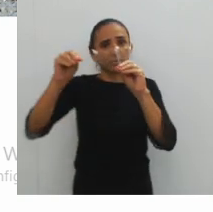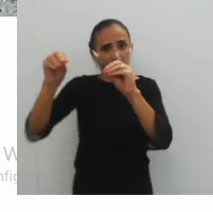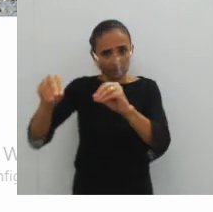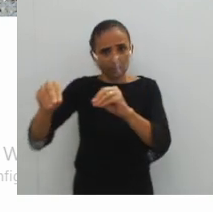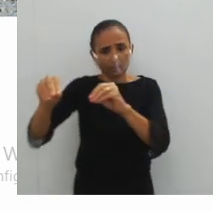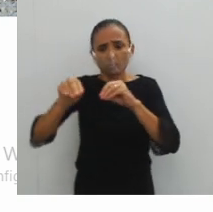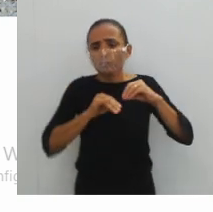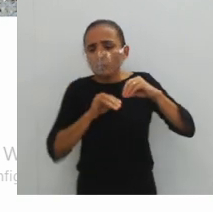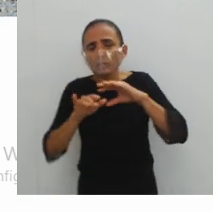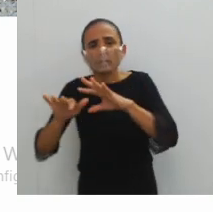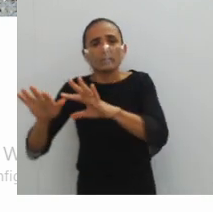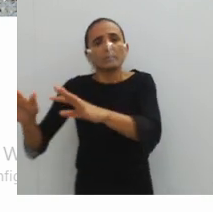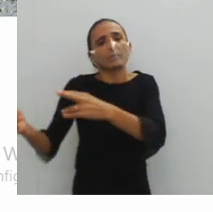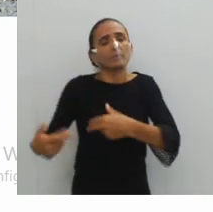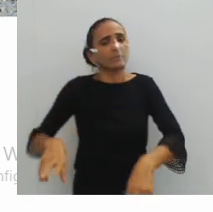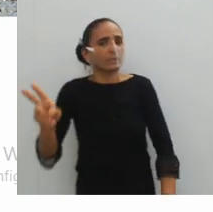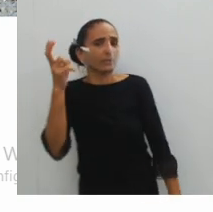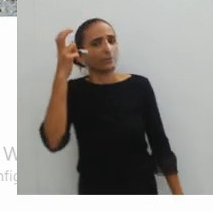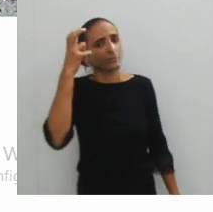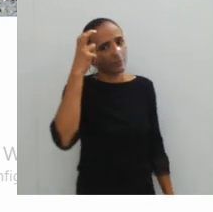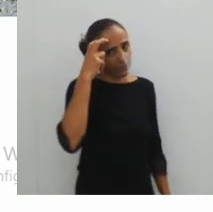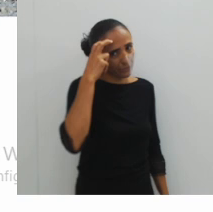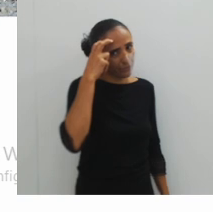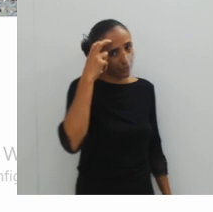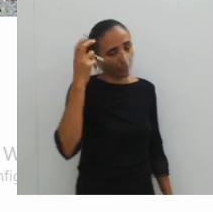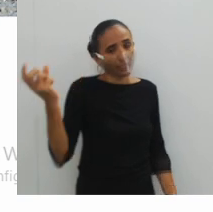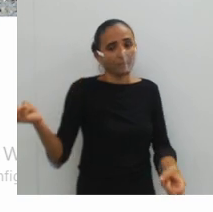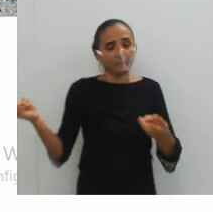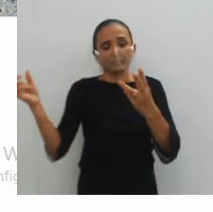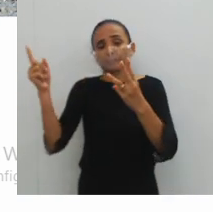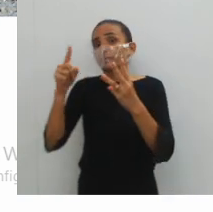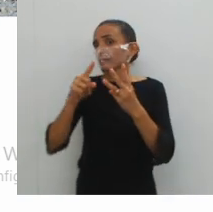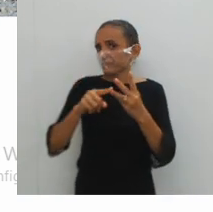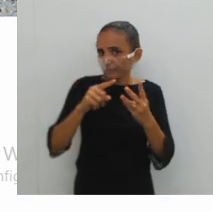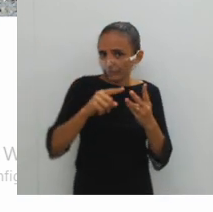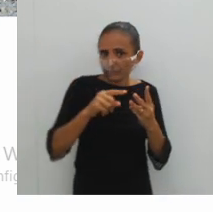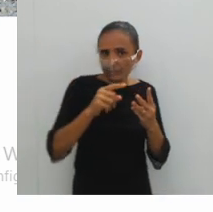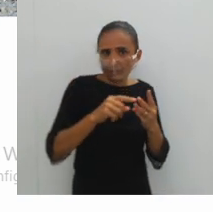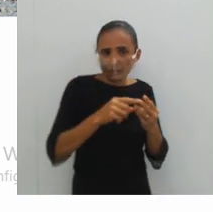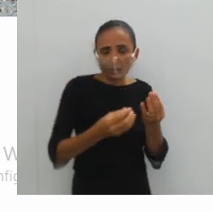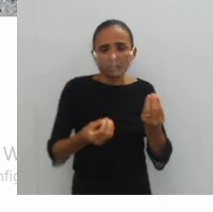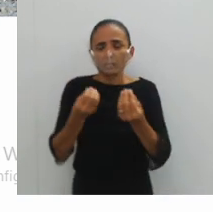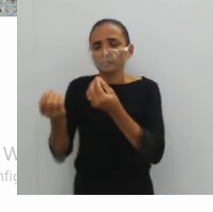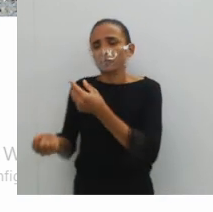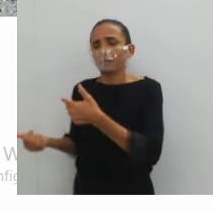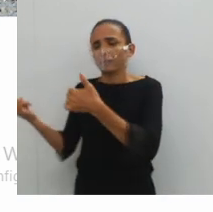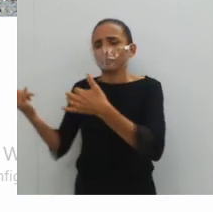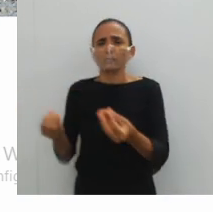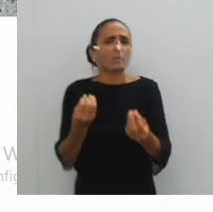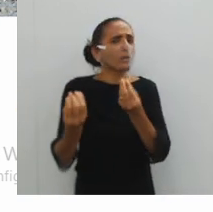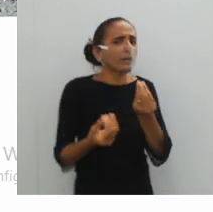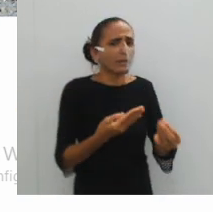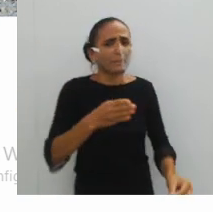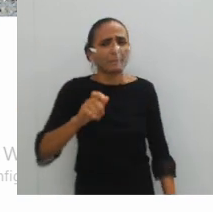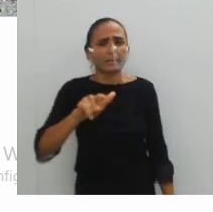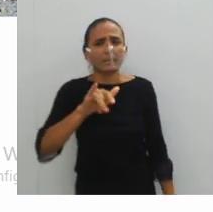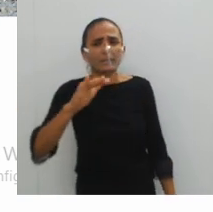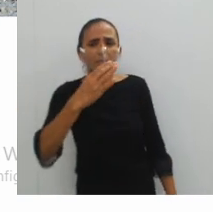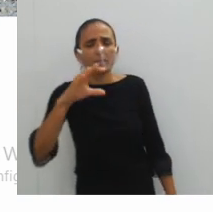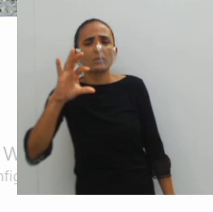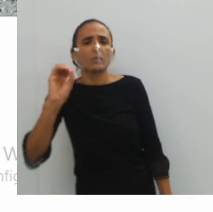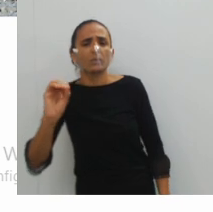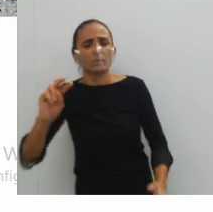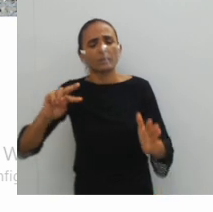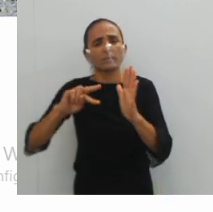pode atrelar isso a uma questão cultural. Outro ponto são os bélicos. Que danado é isso, professor? E